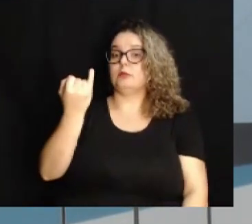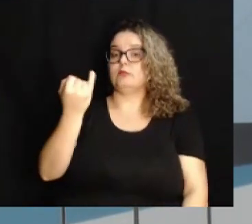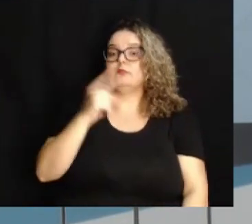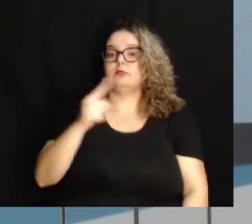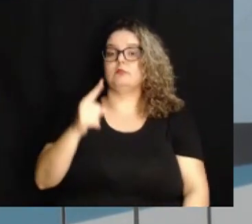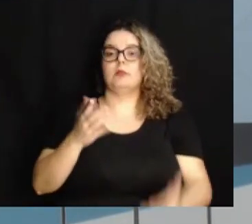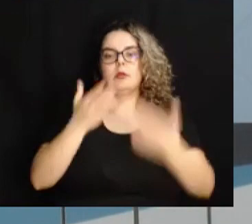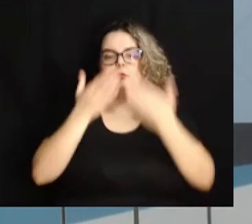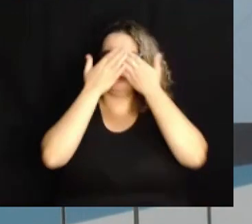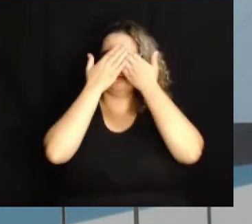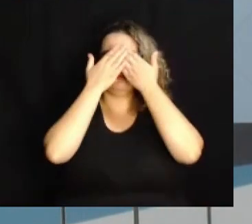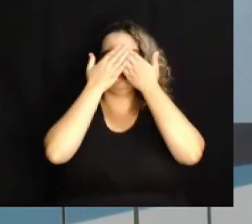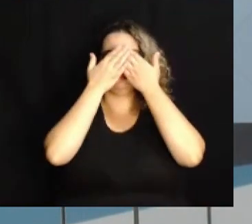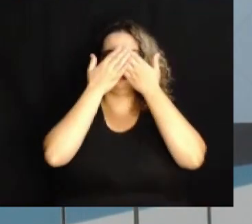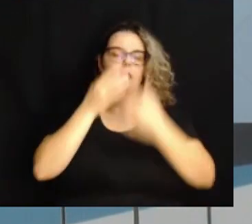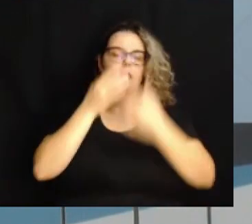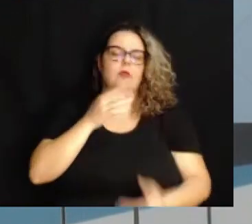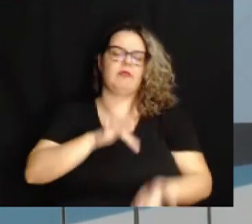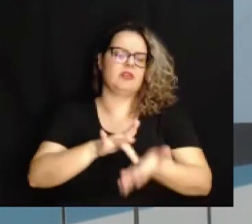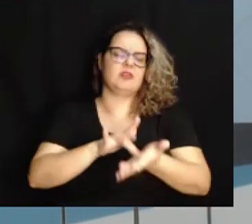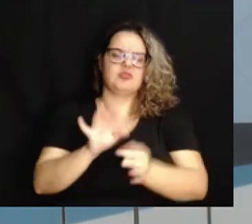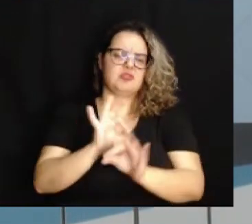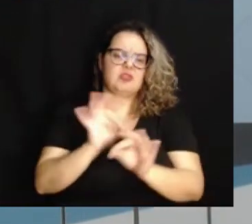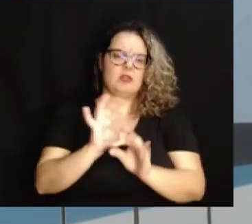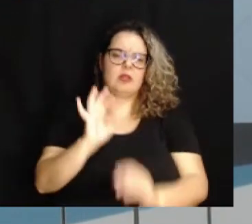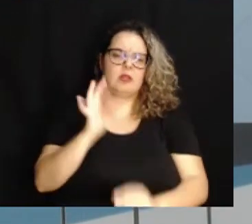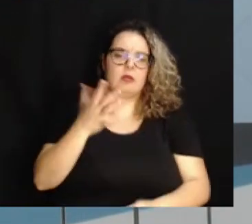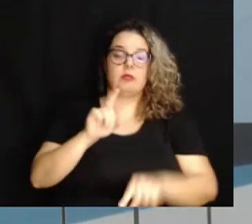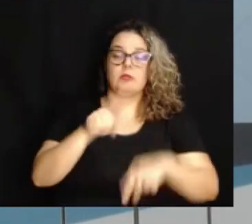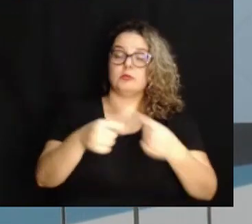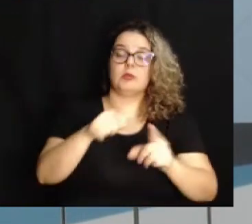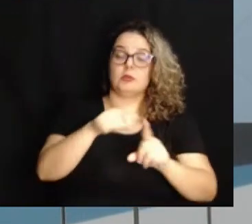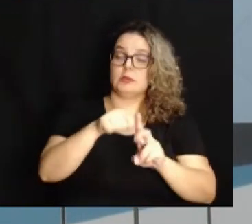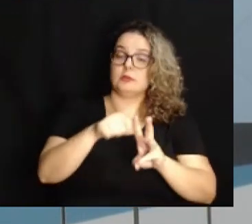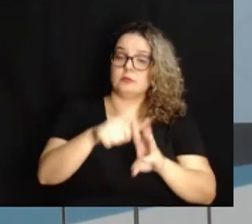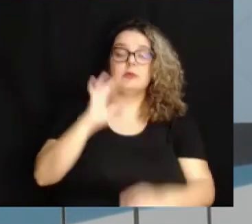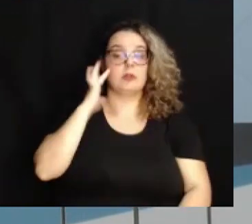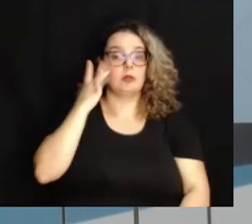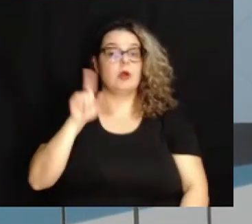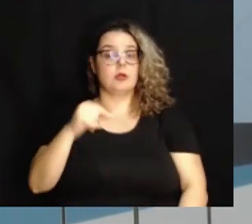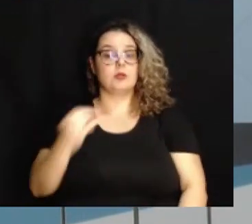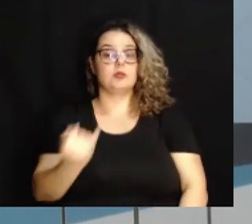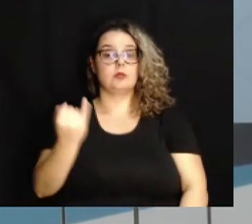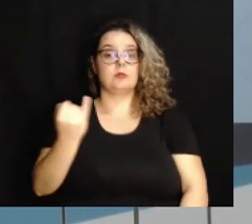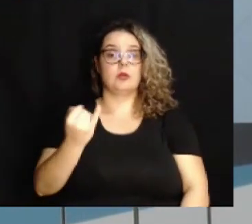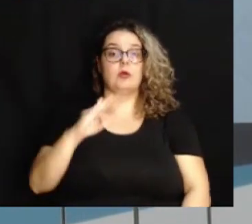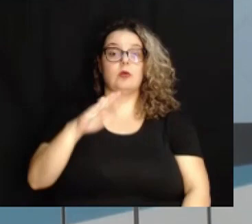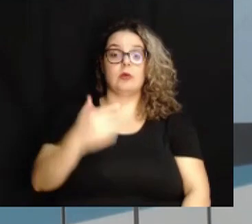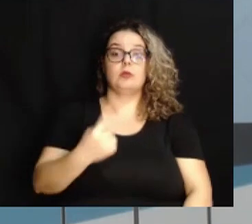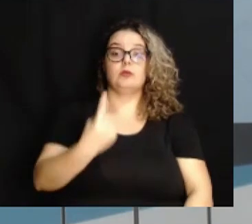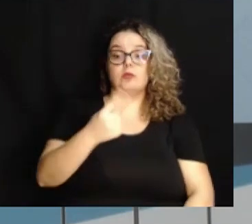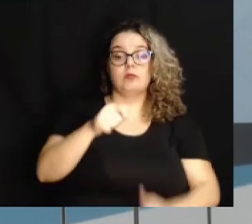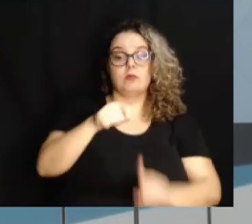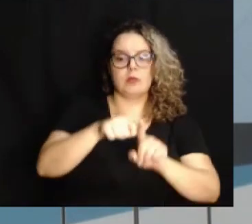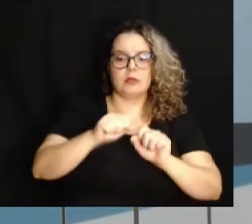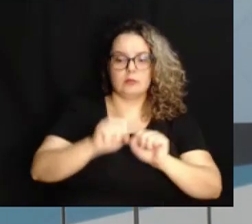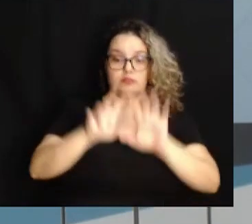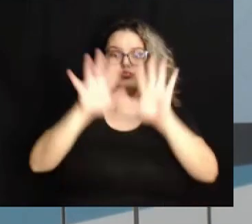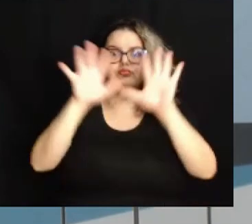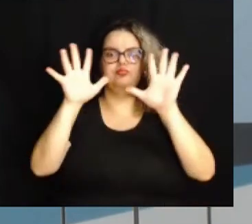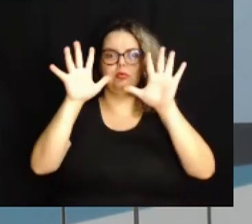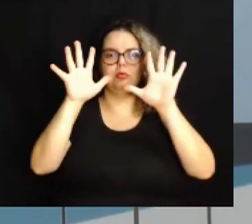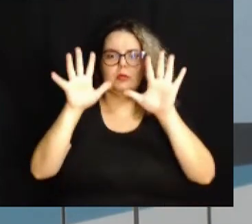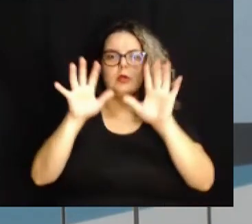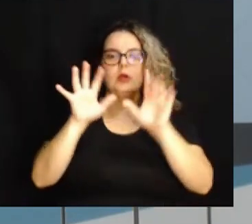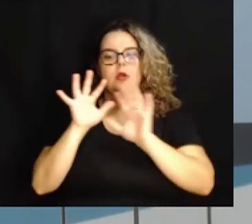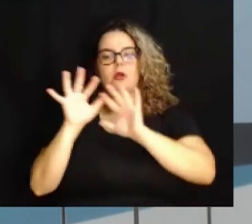resto dos outros meses. Então eu acho realmente muito importante quando a gente coloca uma ênfase, porque é sempre importante virar esse holofote para nós